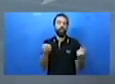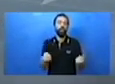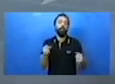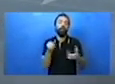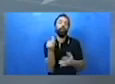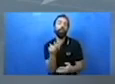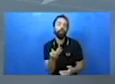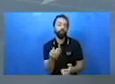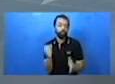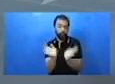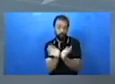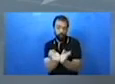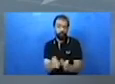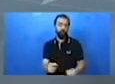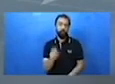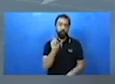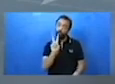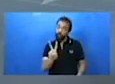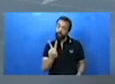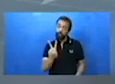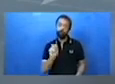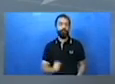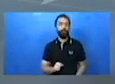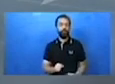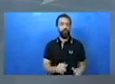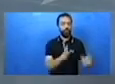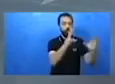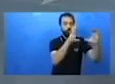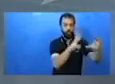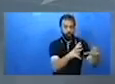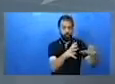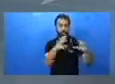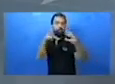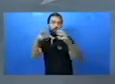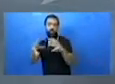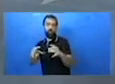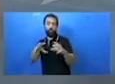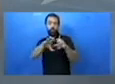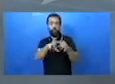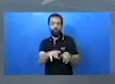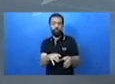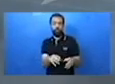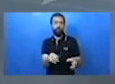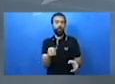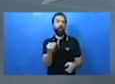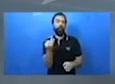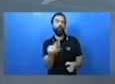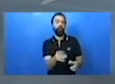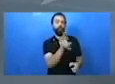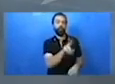grupos aqui, ó? 2. 1, 2. Quantos palitos tem